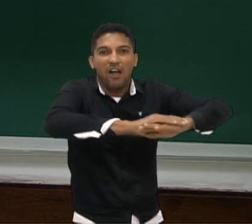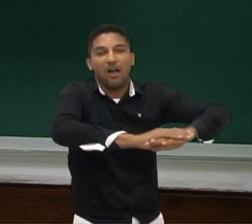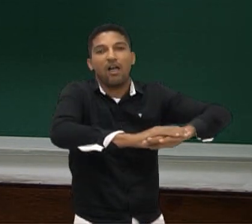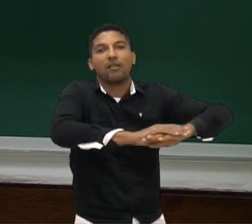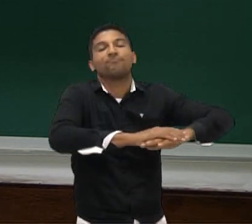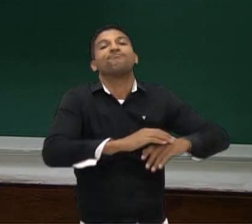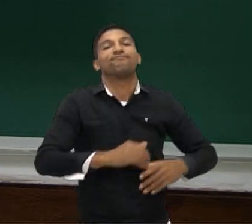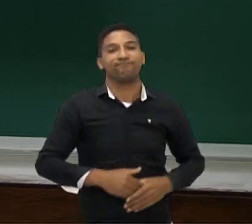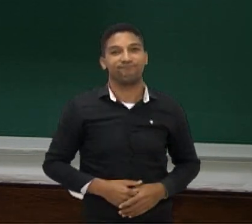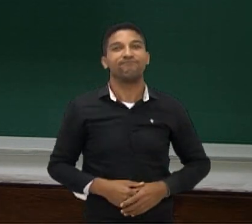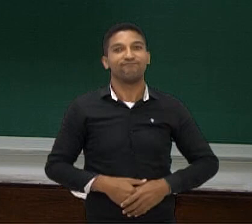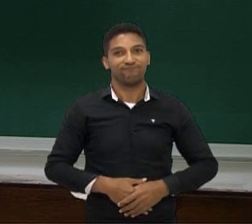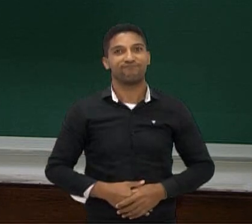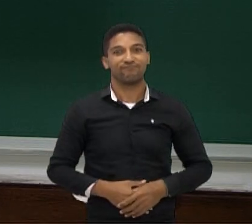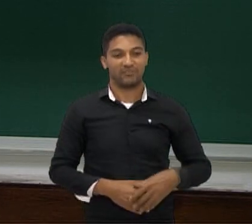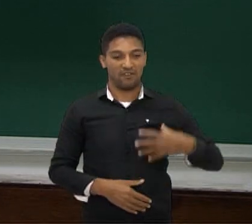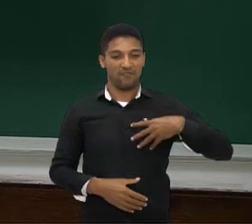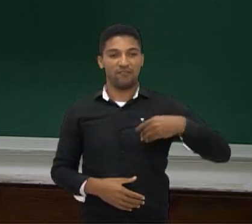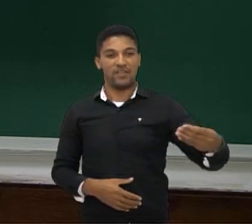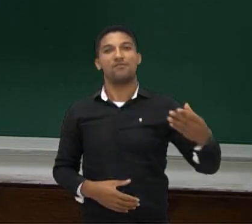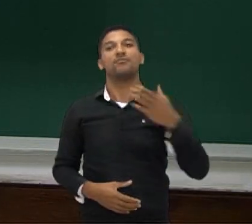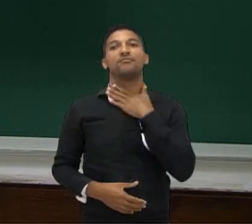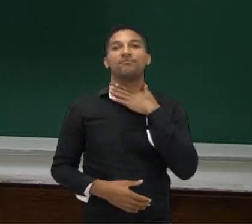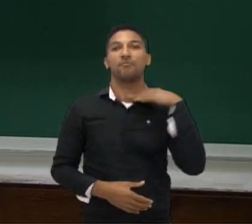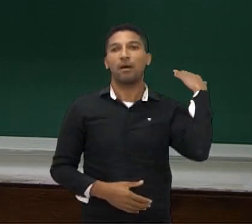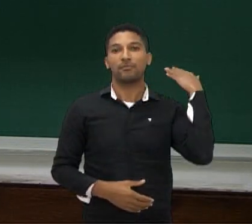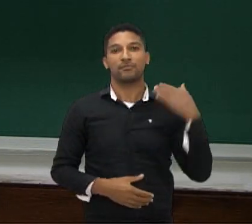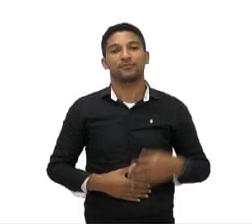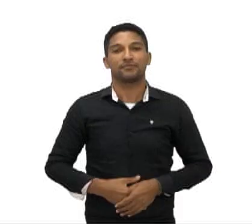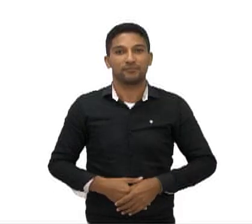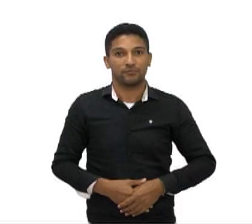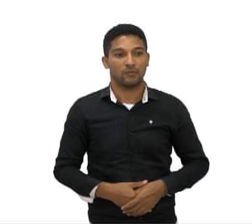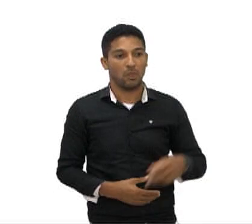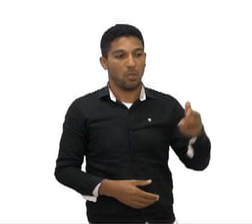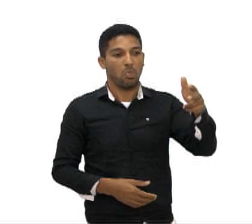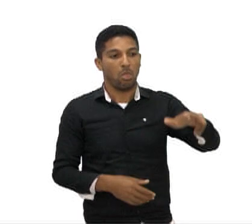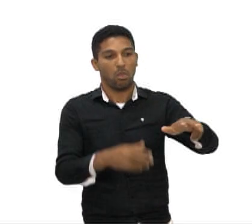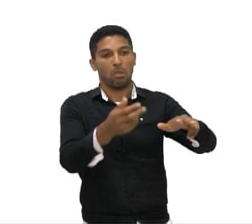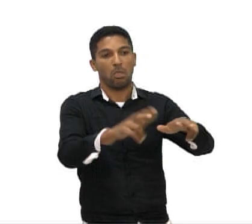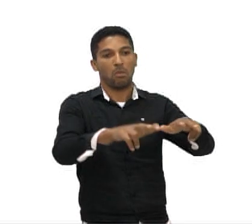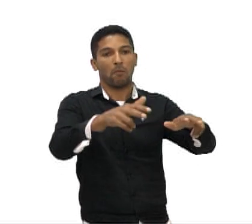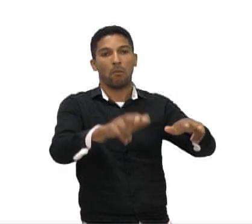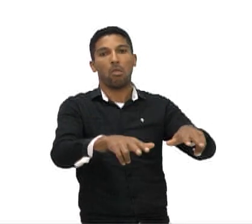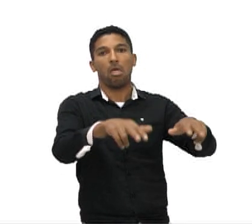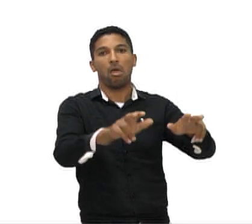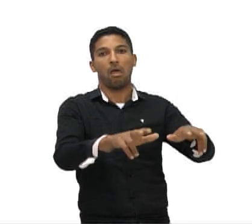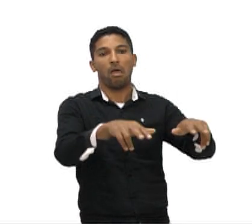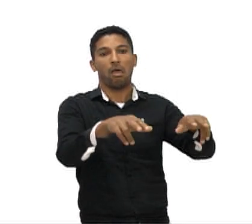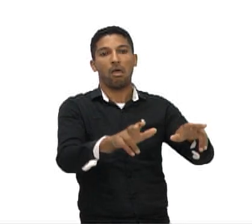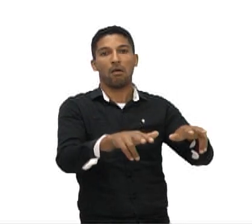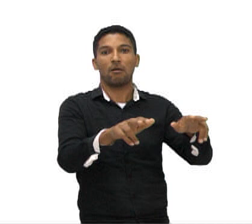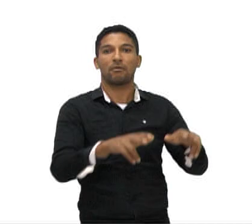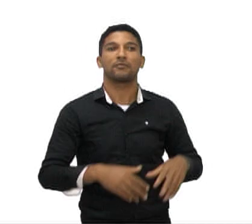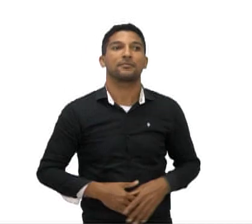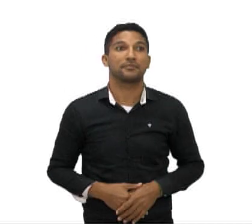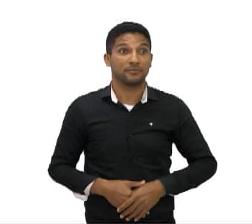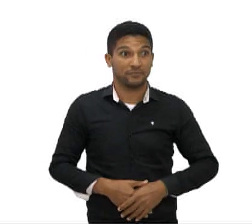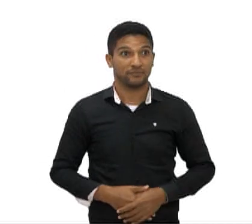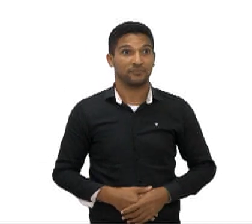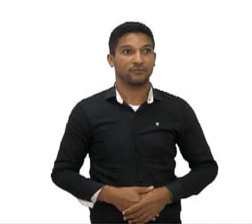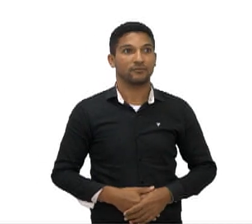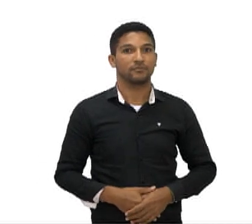do banheiro, uma lenda urbana aqui do Brasil. Identifique o significado da